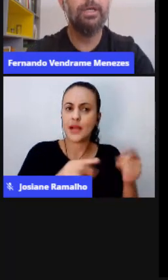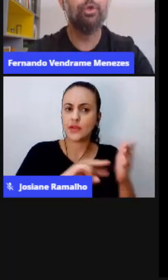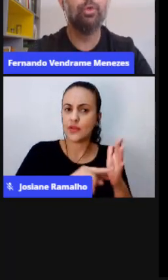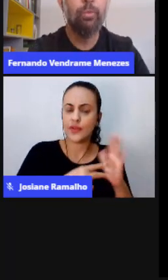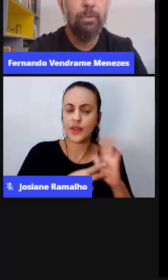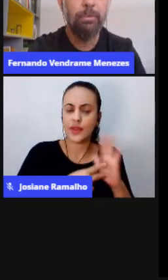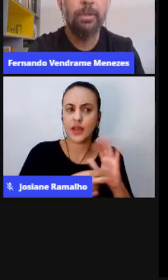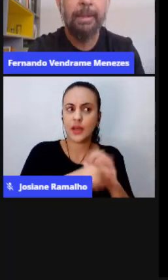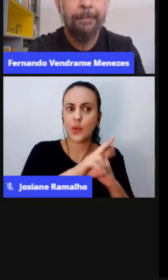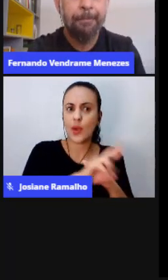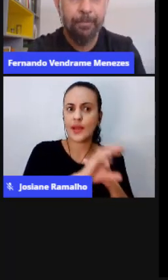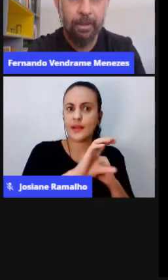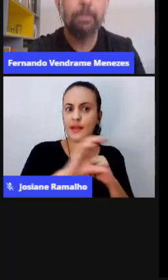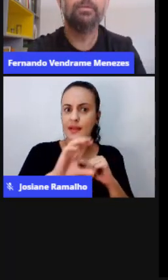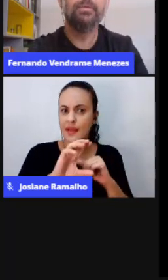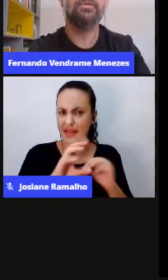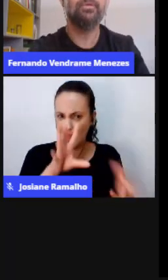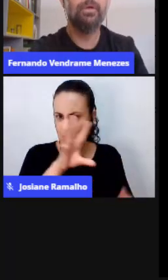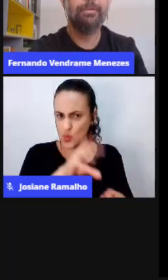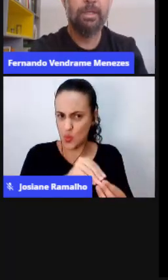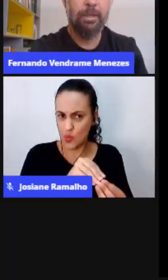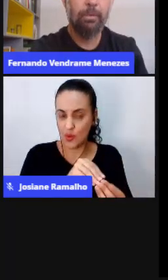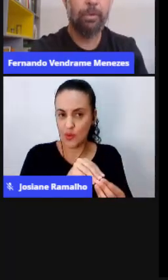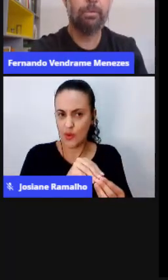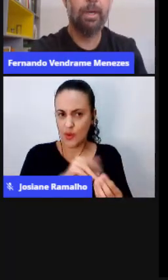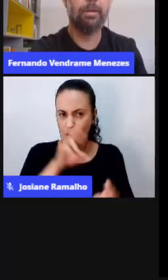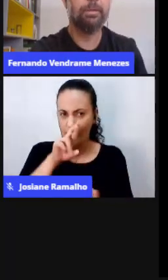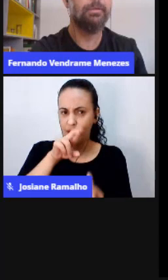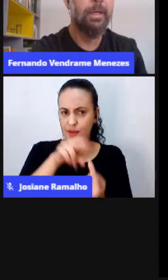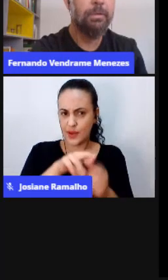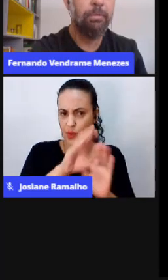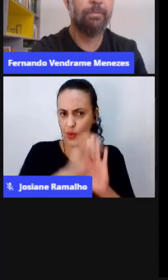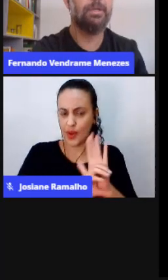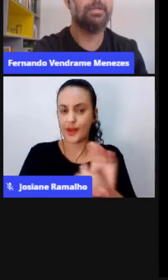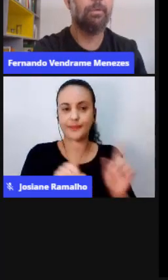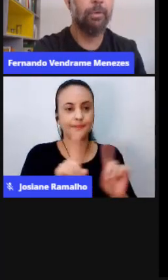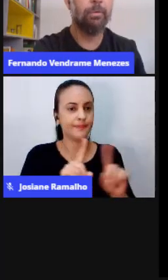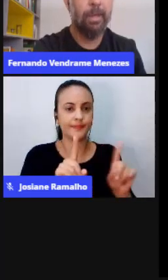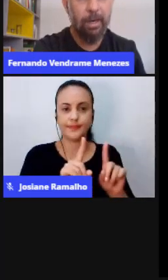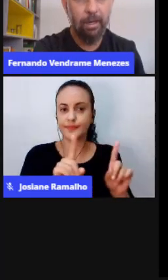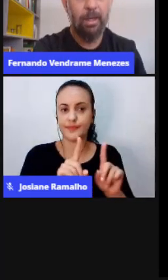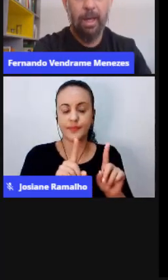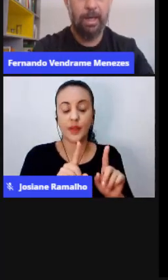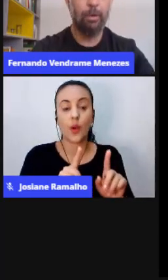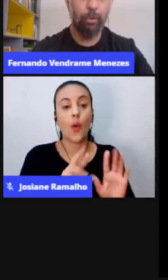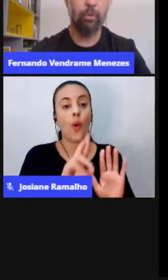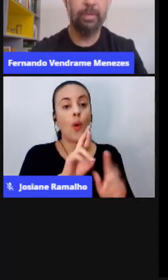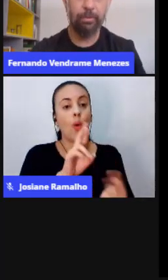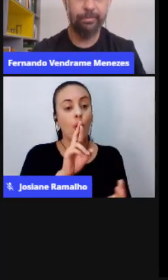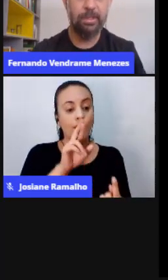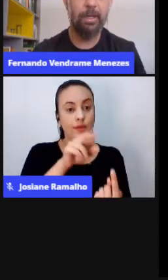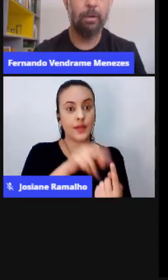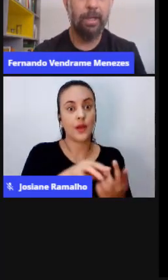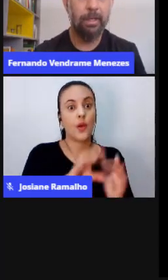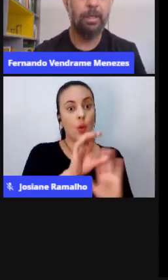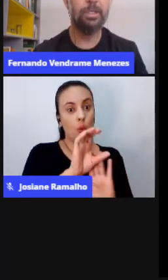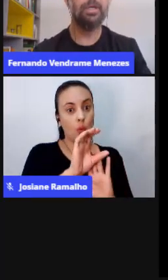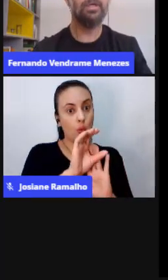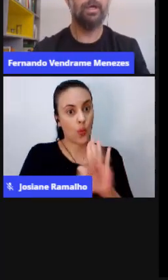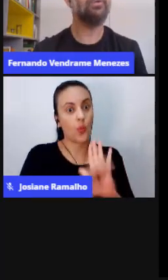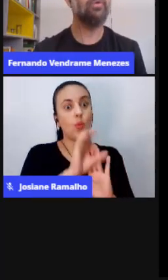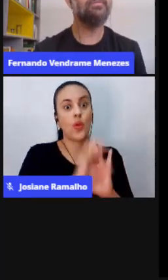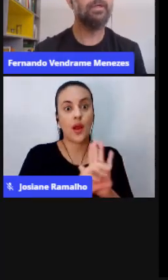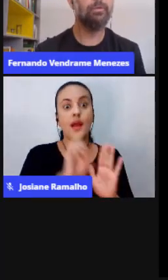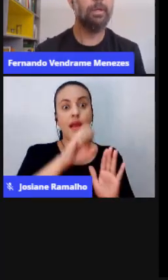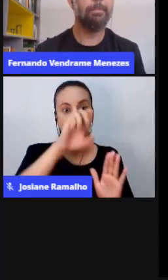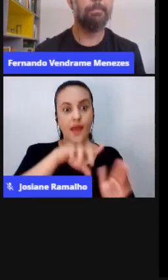seja um resumo, né, do referencial curricular. Não é isso. O referencial curricular é o documento oficial da rede,